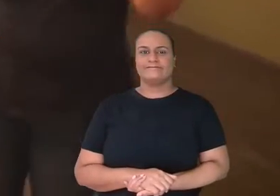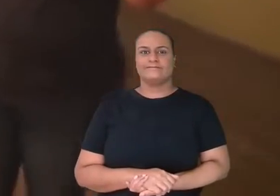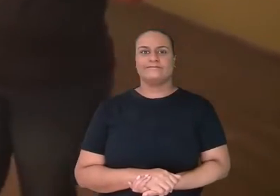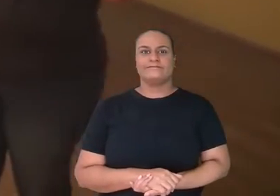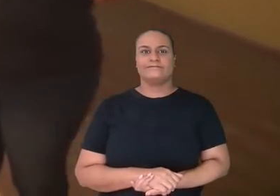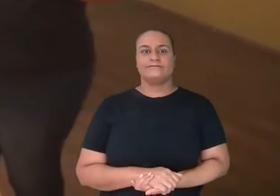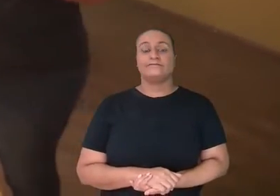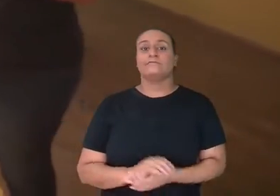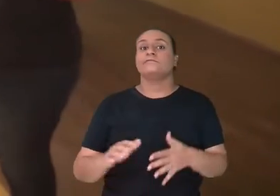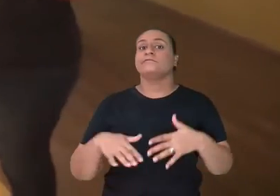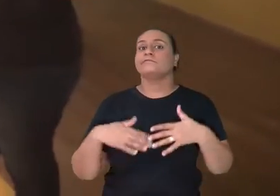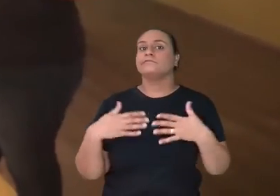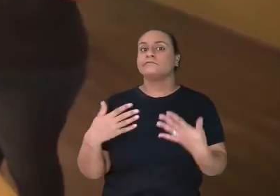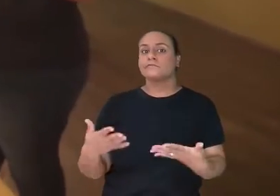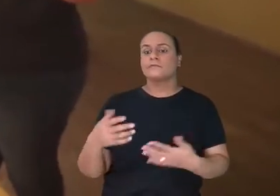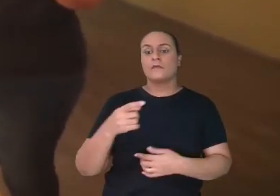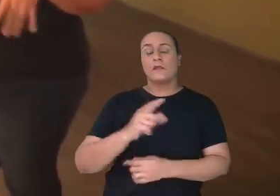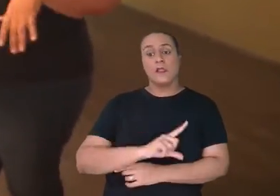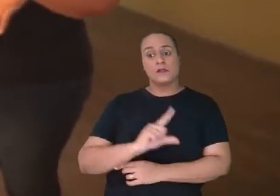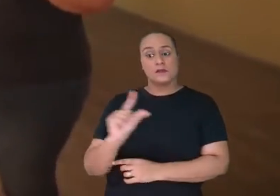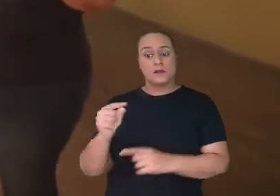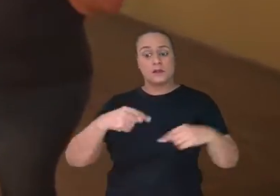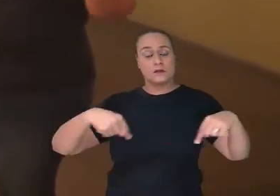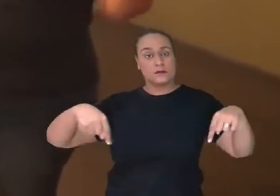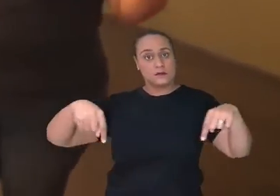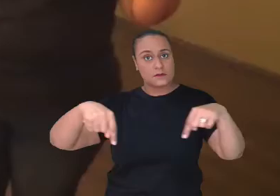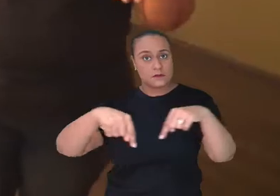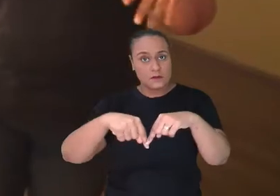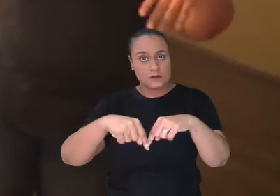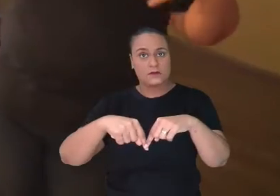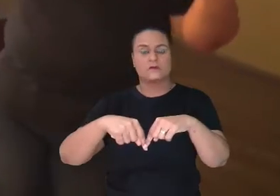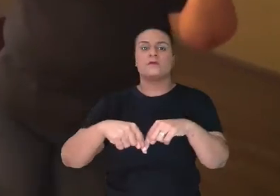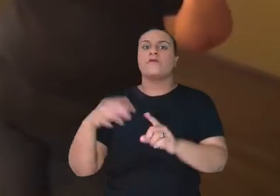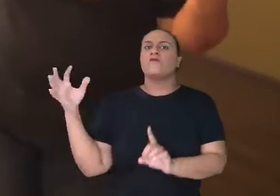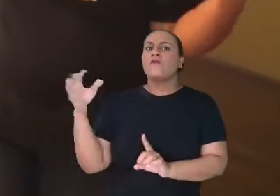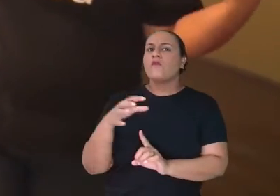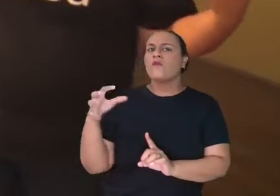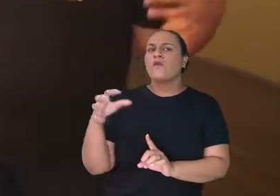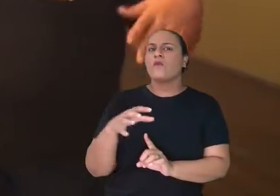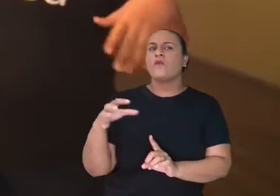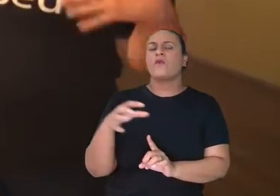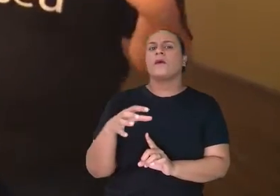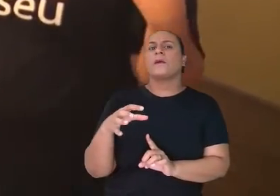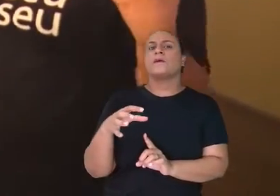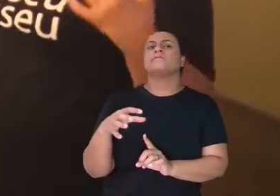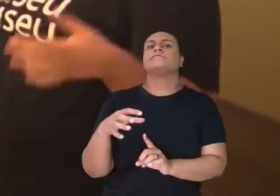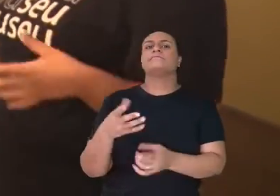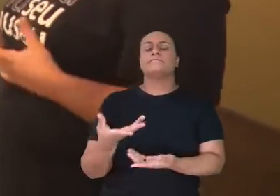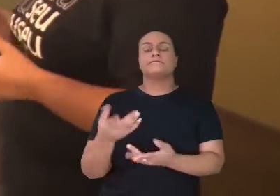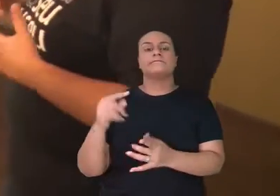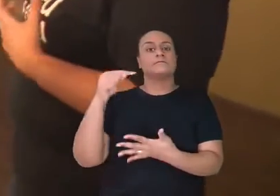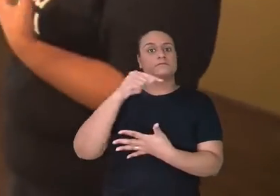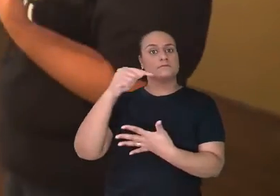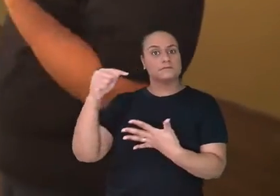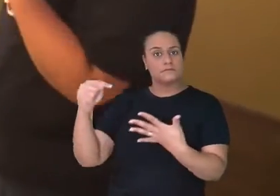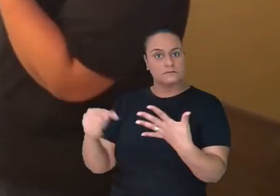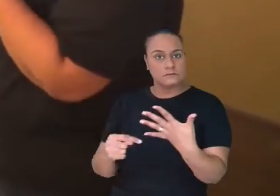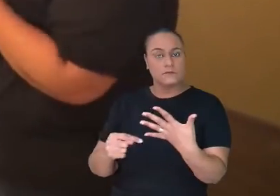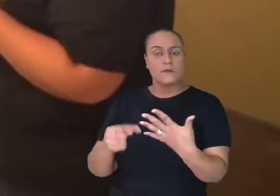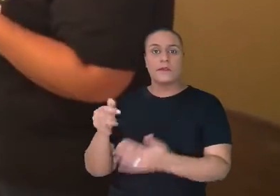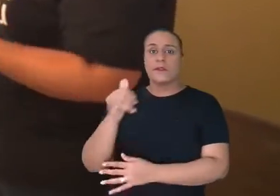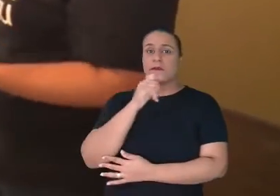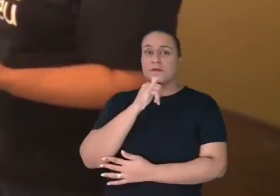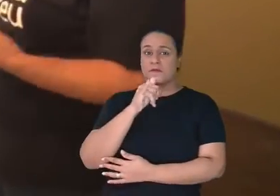E assim, a gente sai dessa sala que fala sobre tantas influências, a influência inglesa com questões de tecnologia, a forma como, por